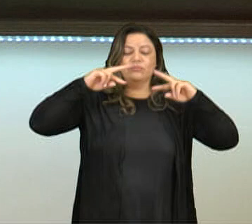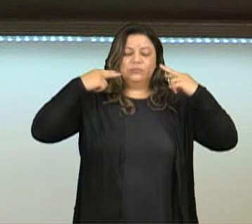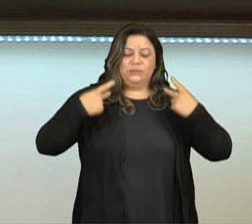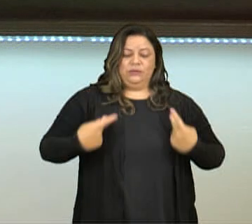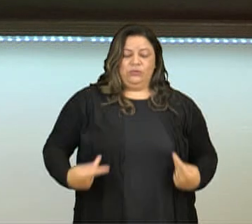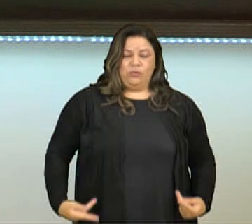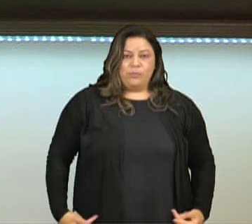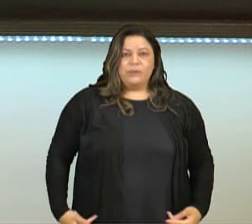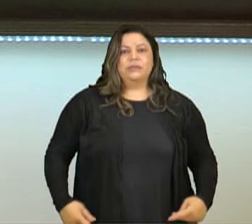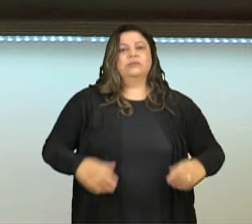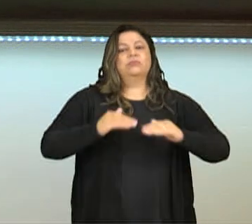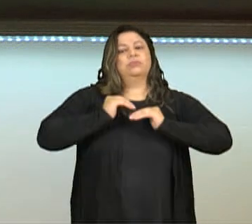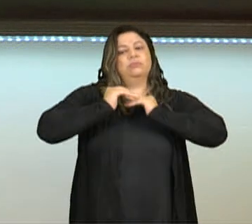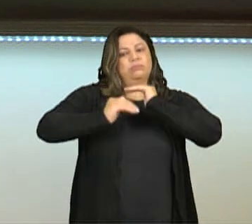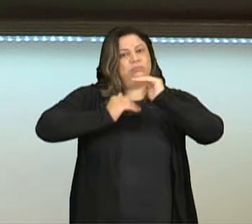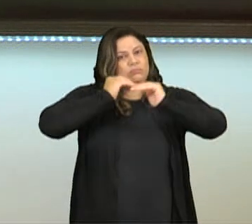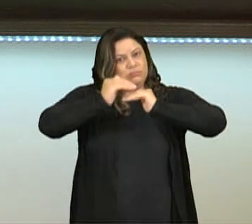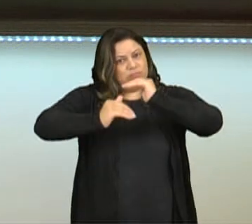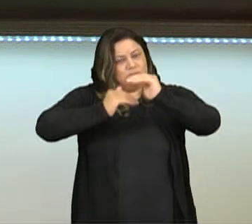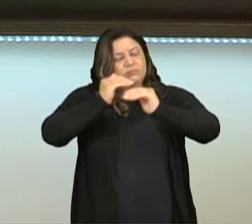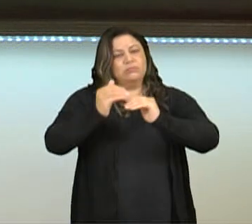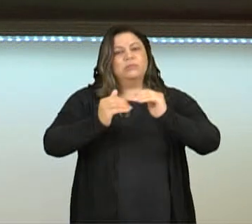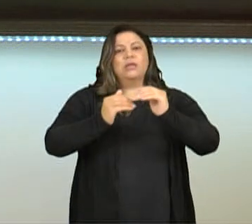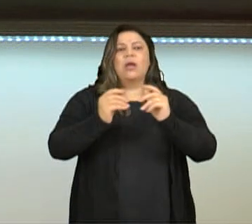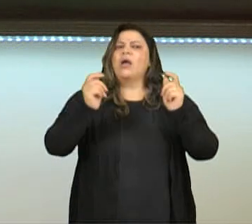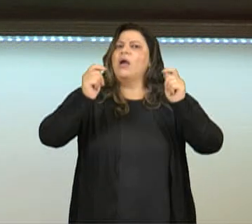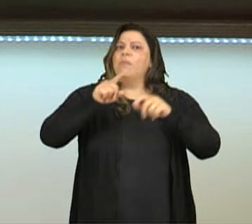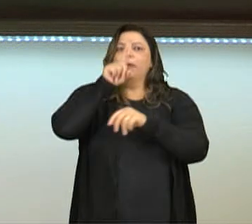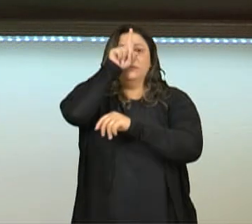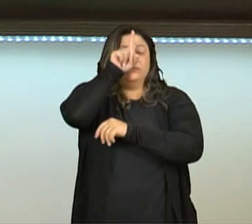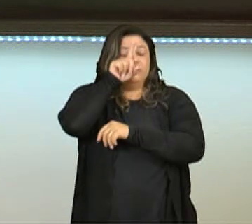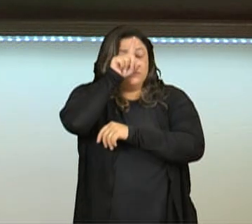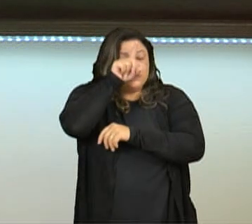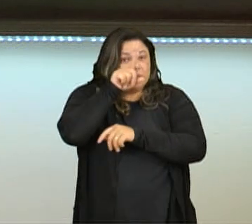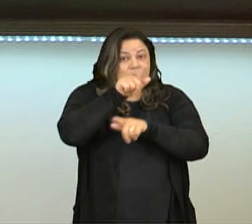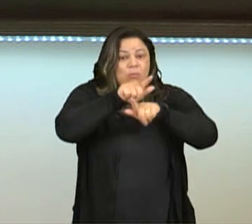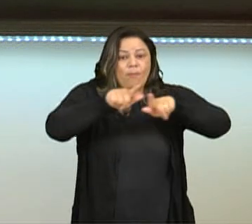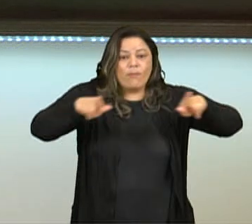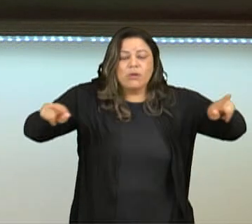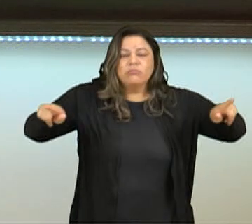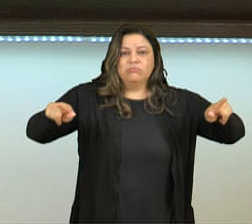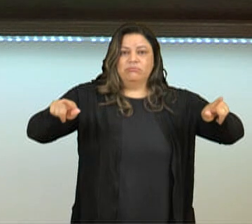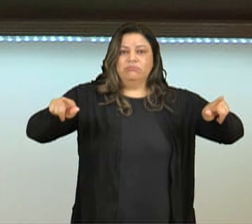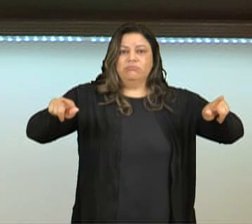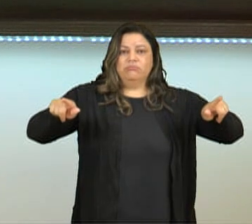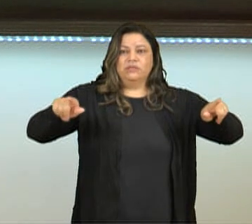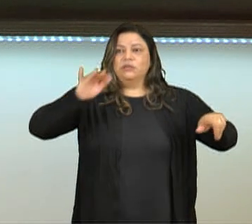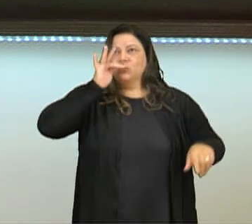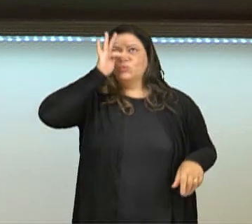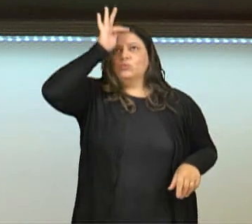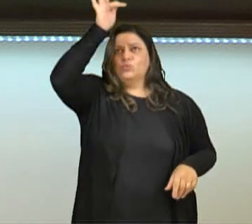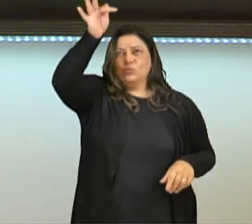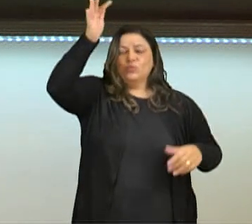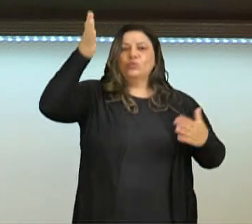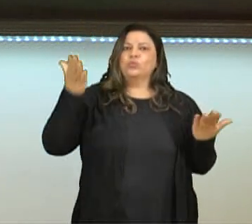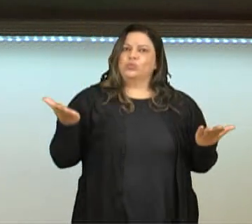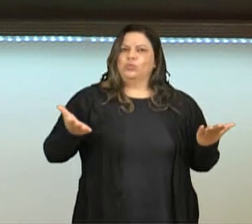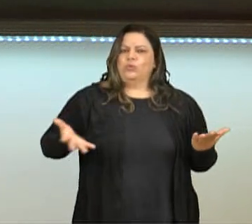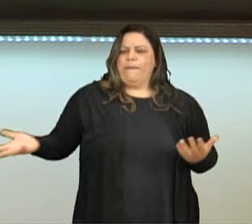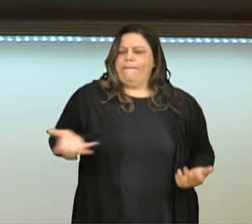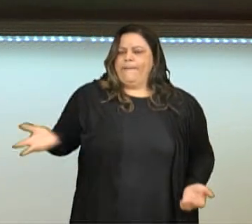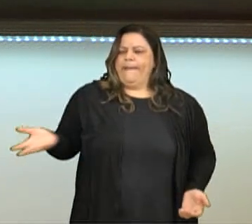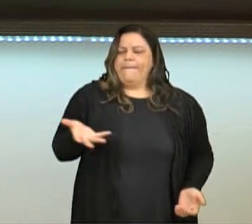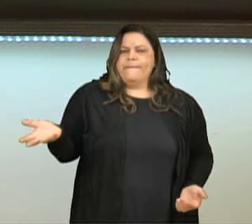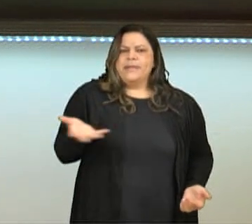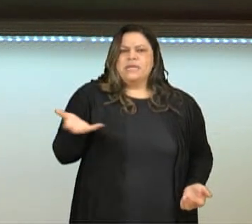ele sendo renovável, pode-se correr o risco de não ter esse recurso disponível lá na frente. Se a velocidade com que